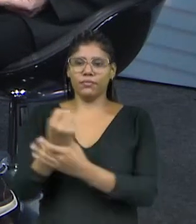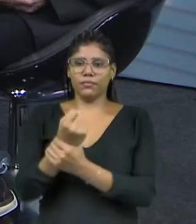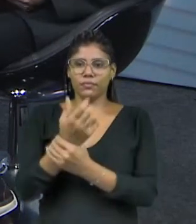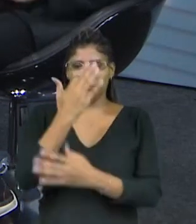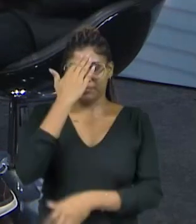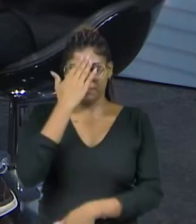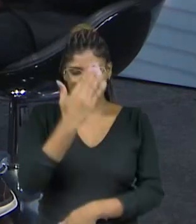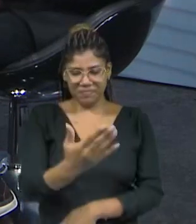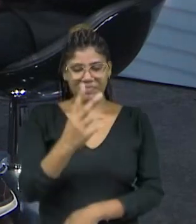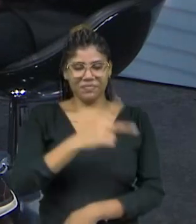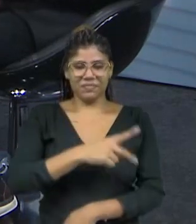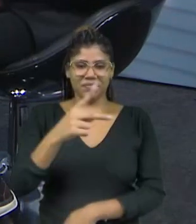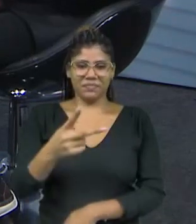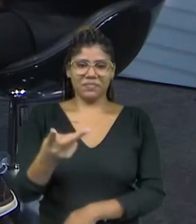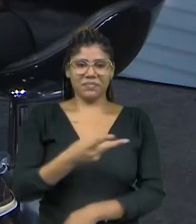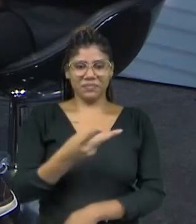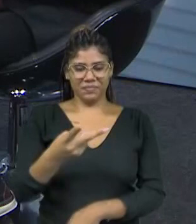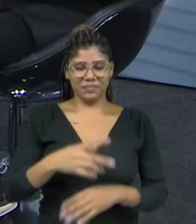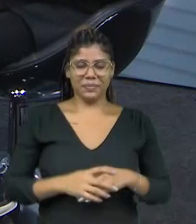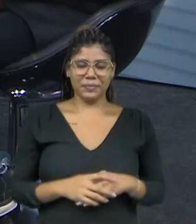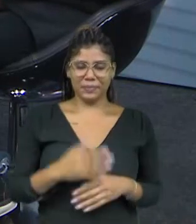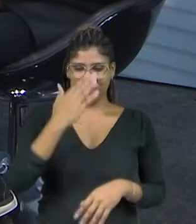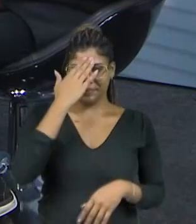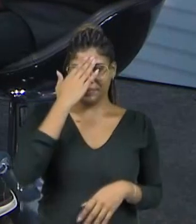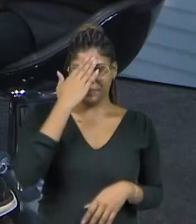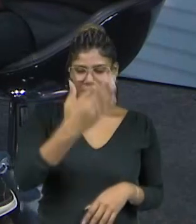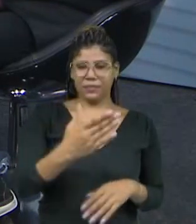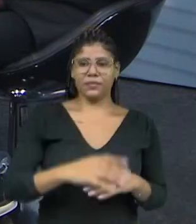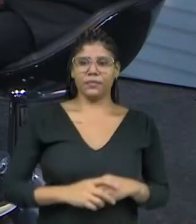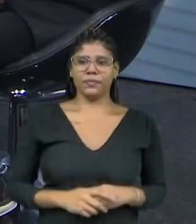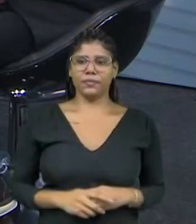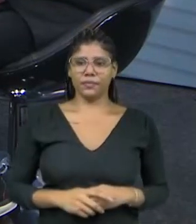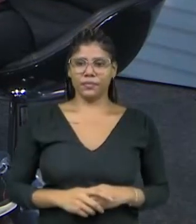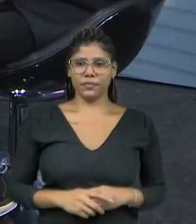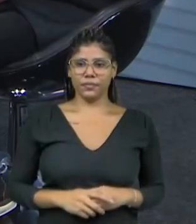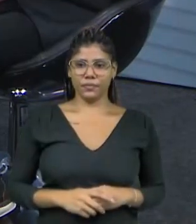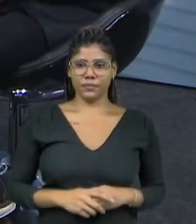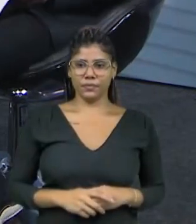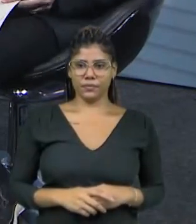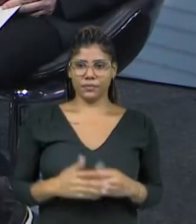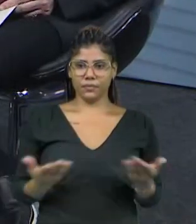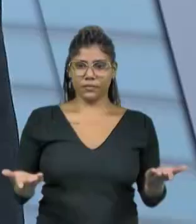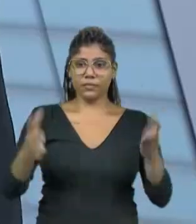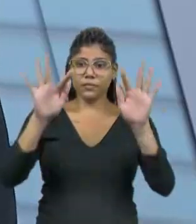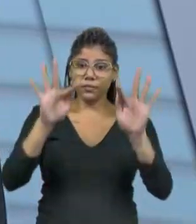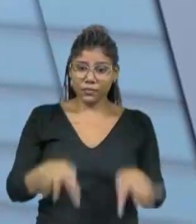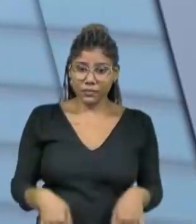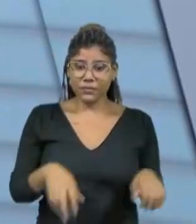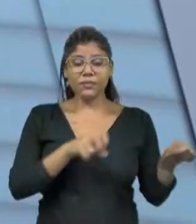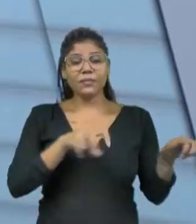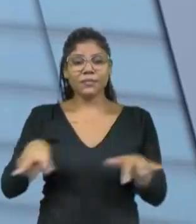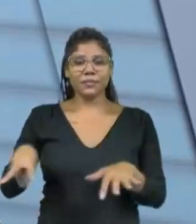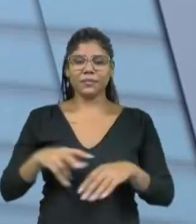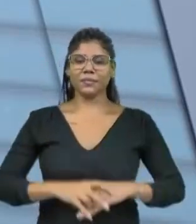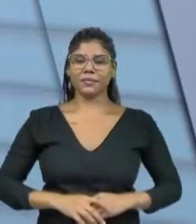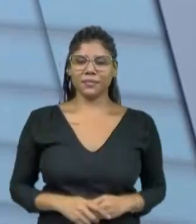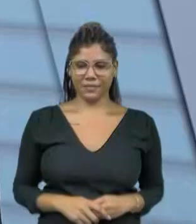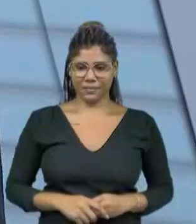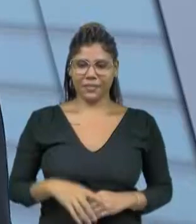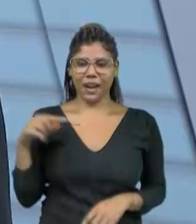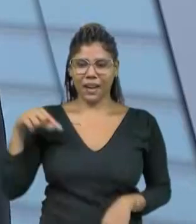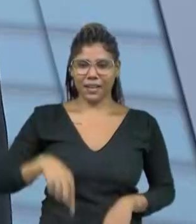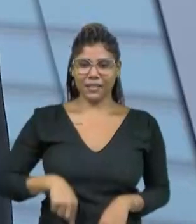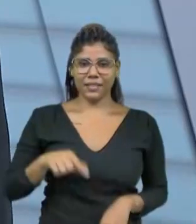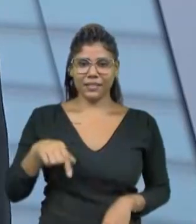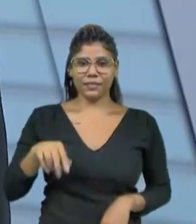por ter vindo. Foi muito bom. Prazer. Muito obrigado, Renato. Muito bom tê-los hoje no programa, fechando nossa semana aqui do